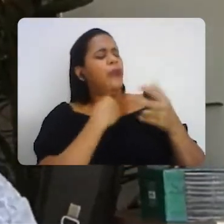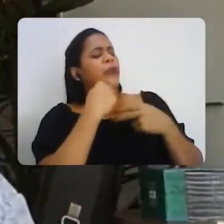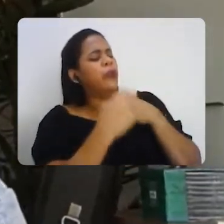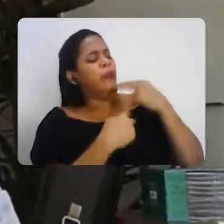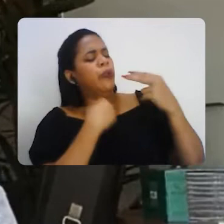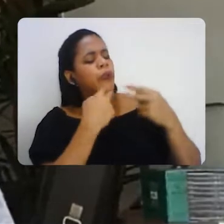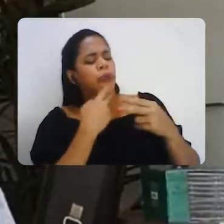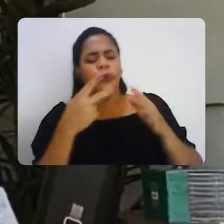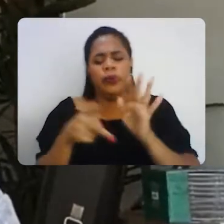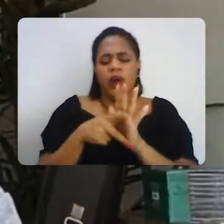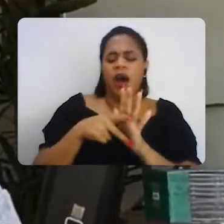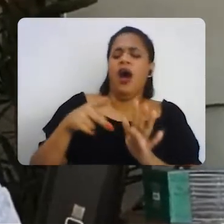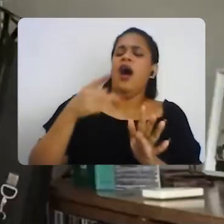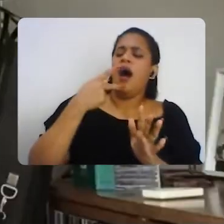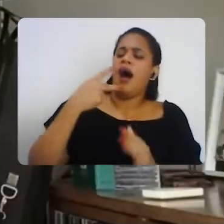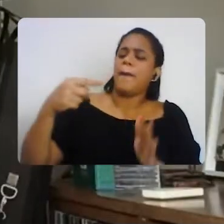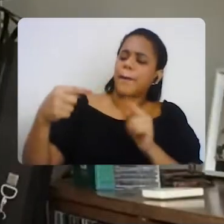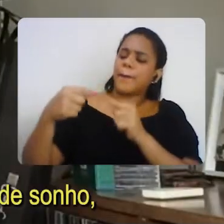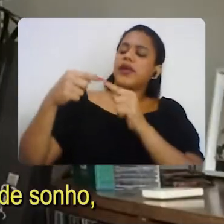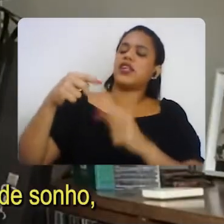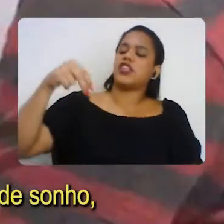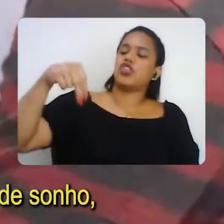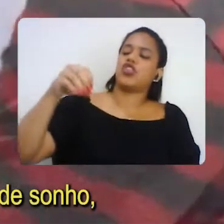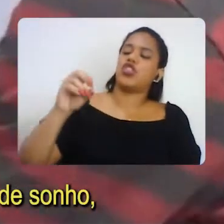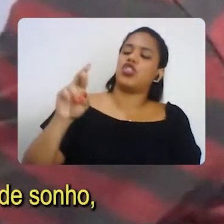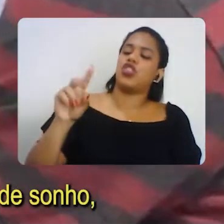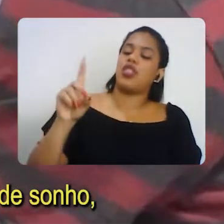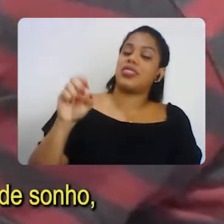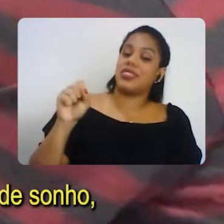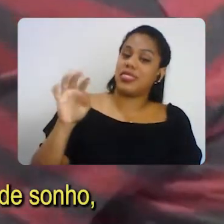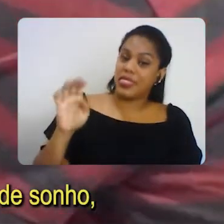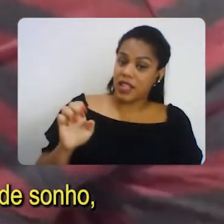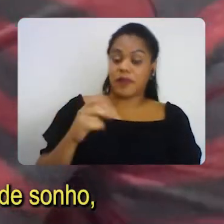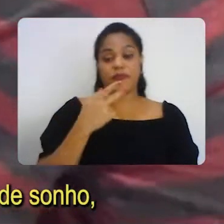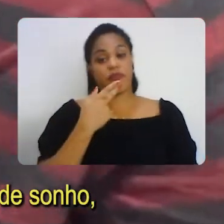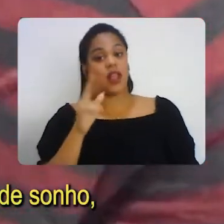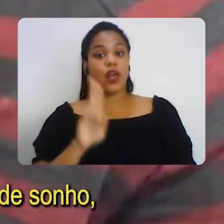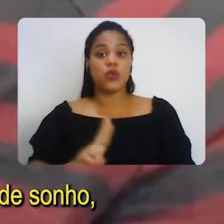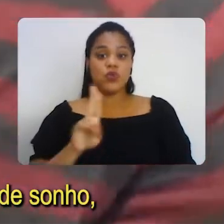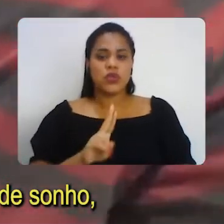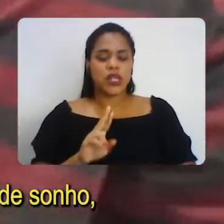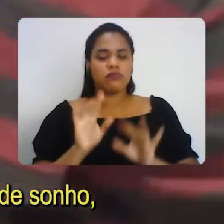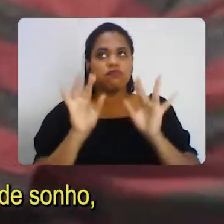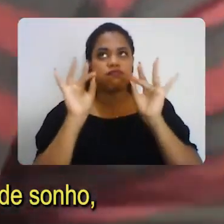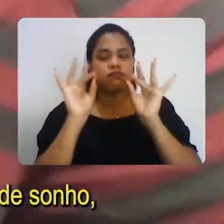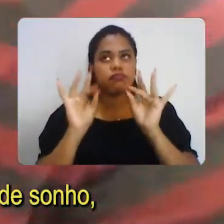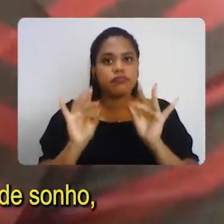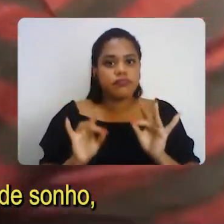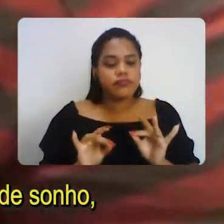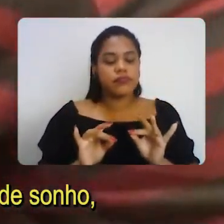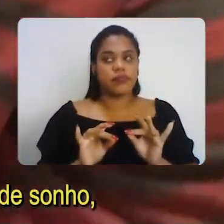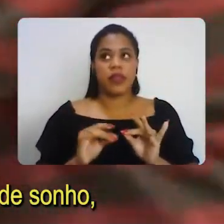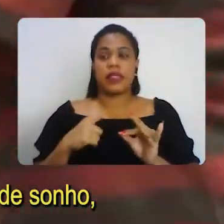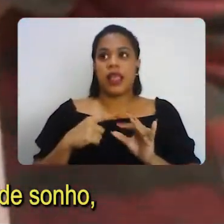nos timbres das músicas do Nordeste mesmo. Agora, eu usei também de algumas coisas mais de sintetizadores e tudo para